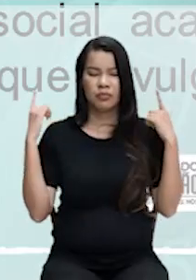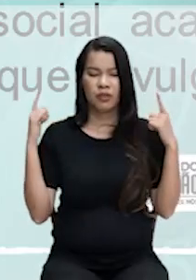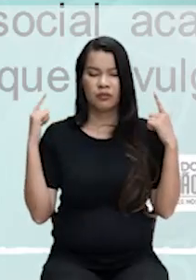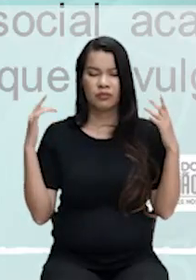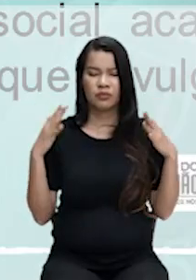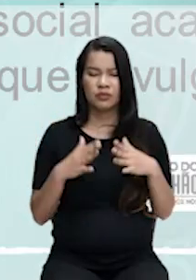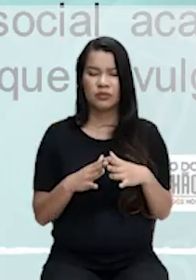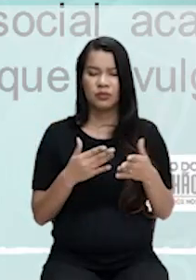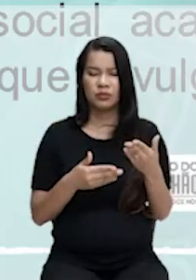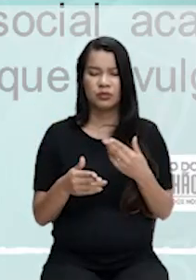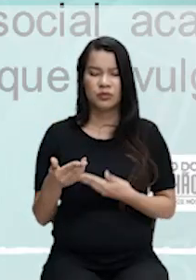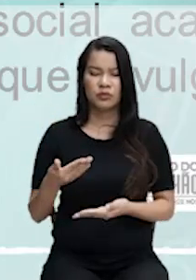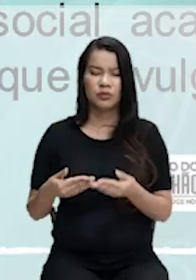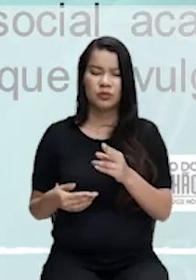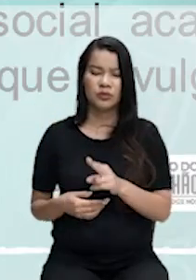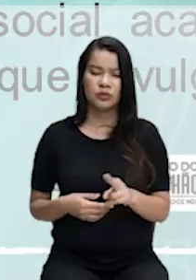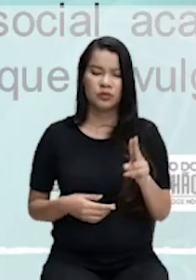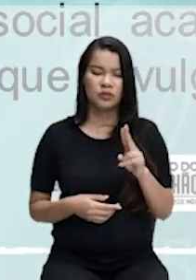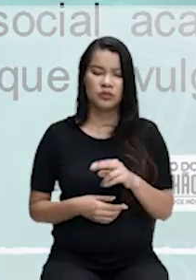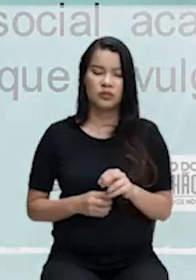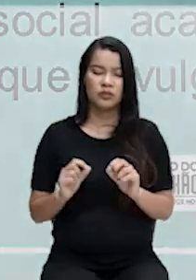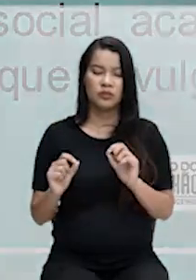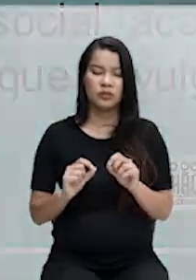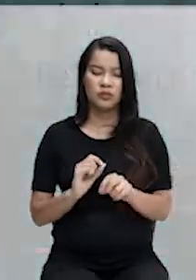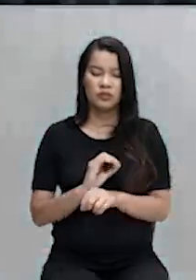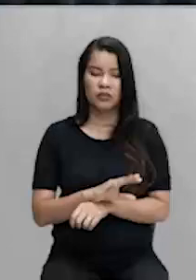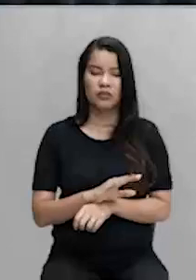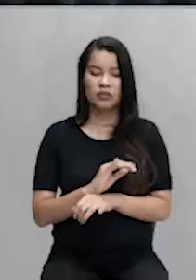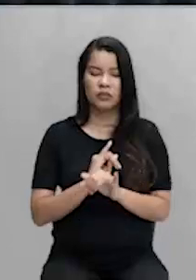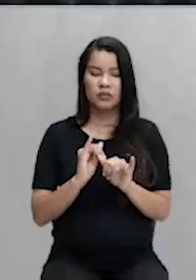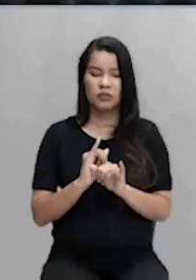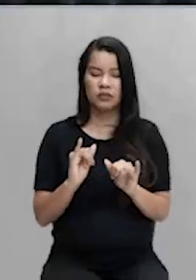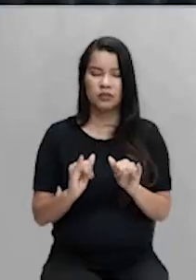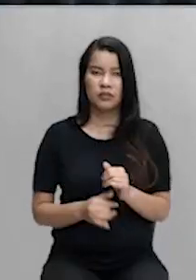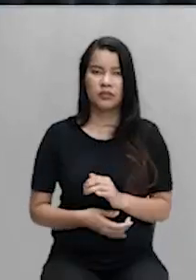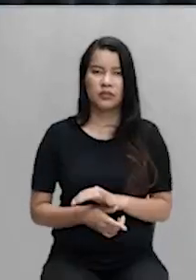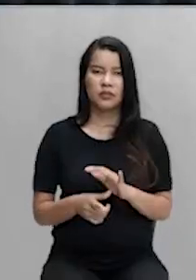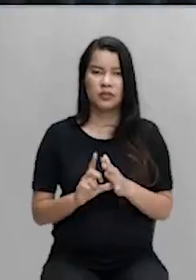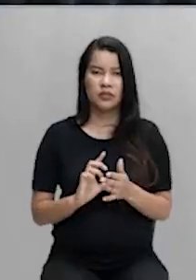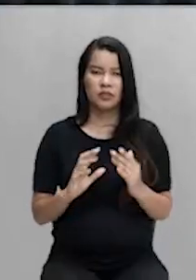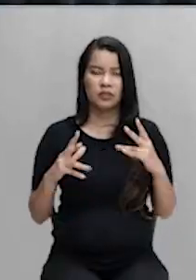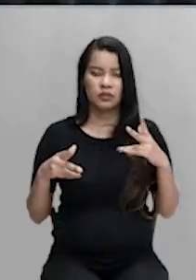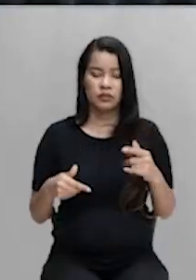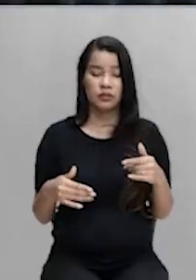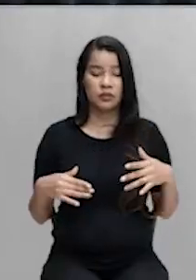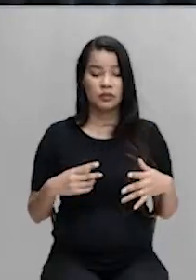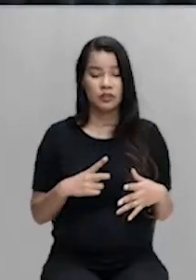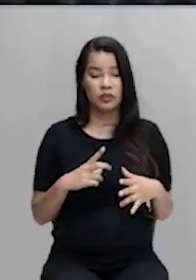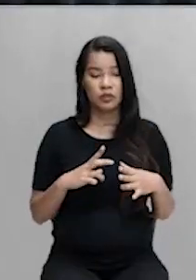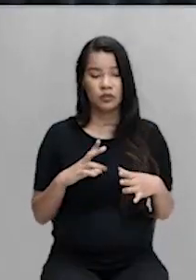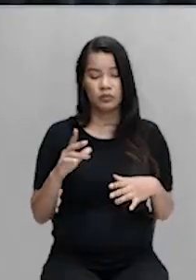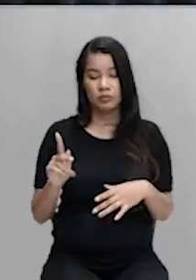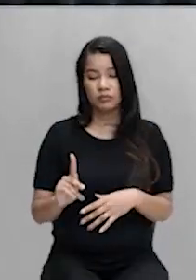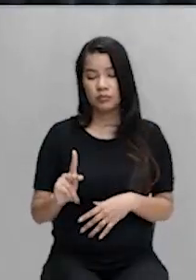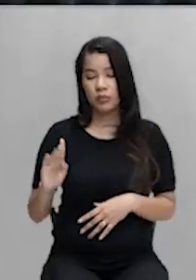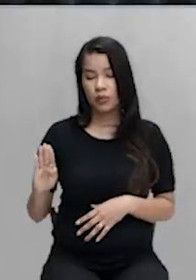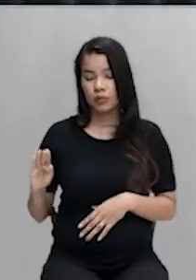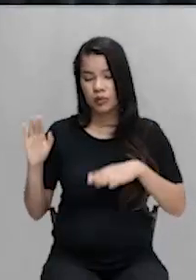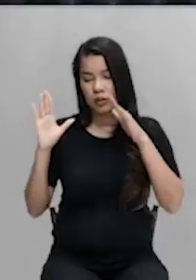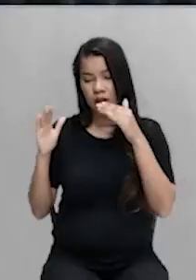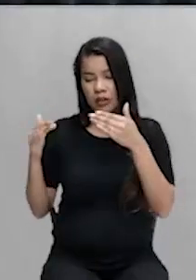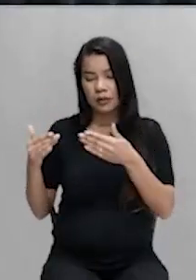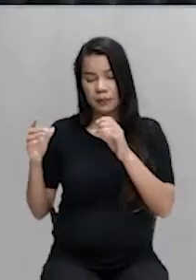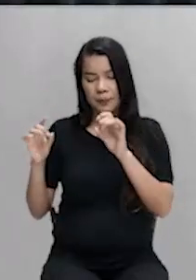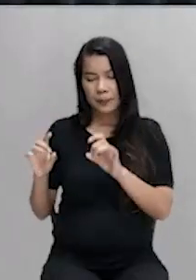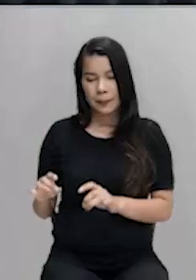divulgam informações em primeira mão por ali. Então, o Twitter ele tem um público bem específico, né? Ele funciona como uma segunda tela. Por